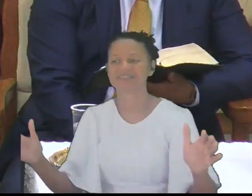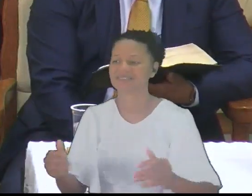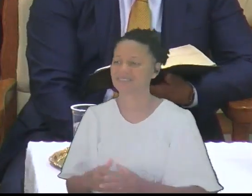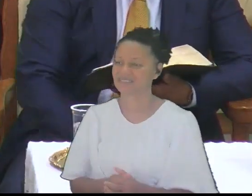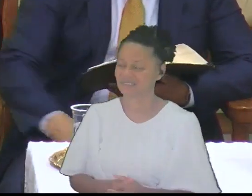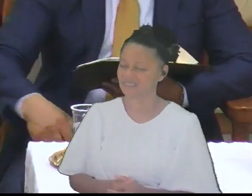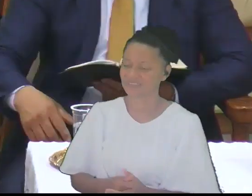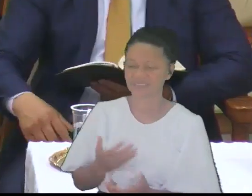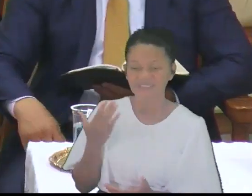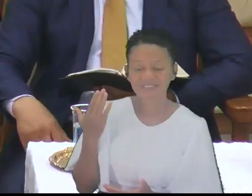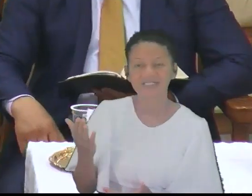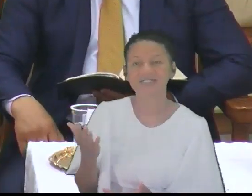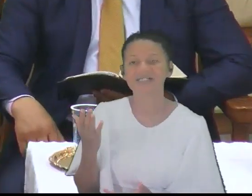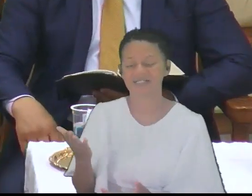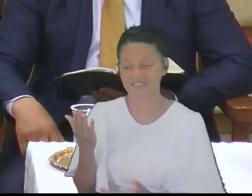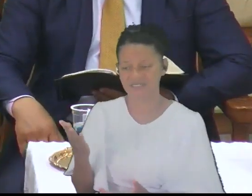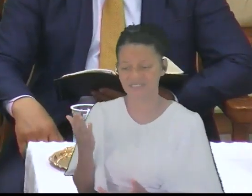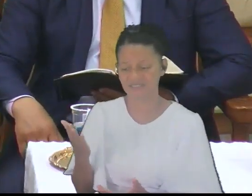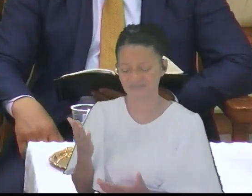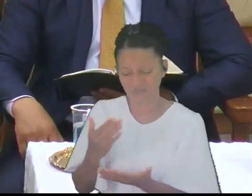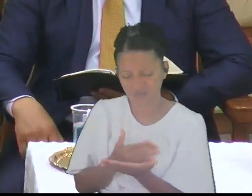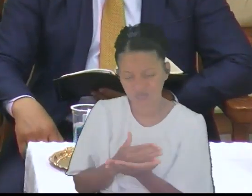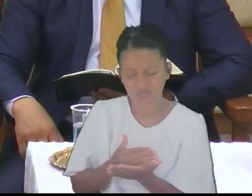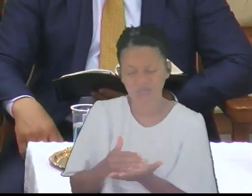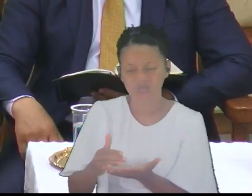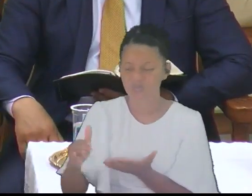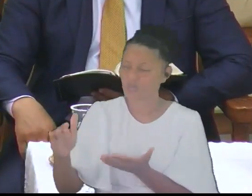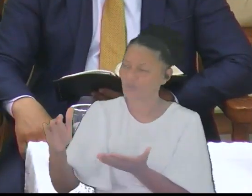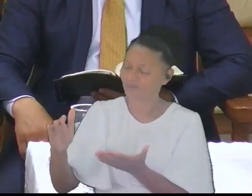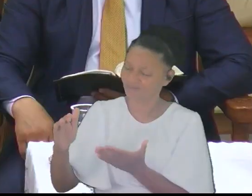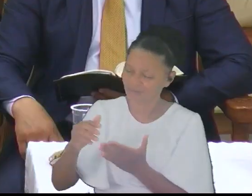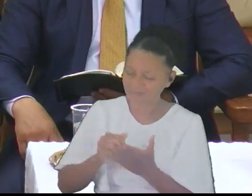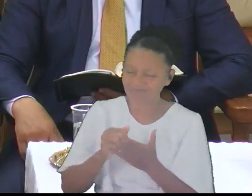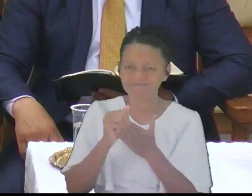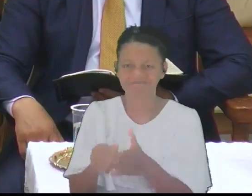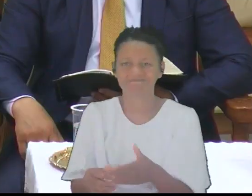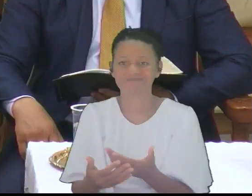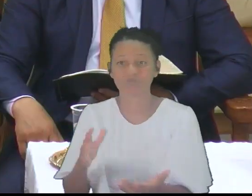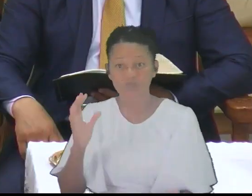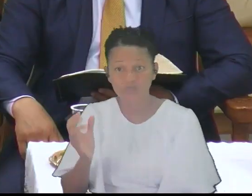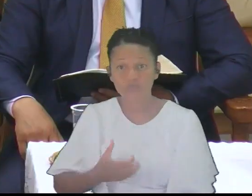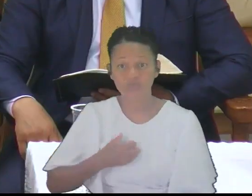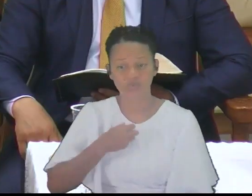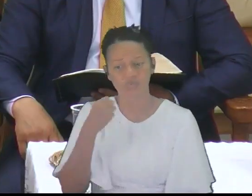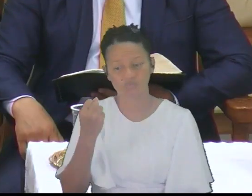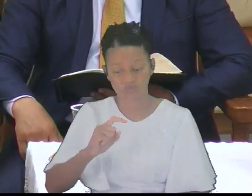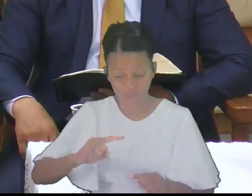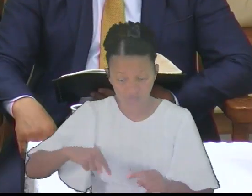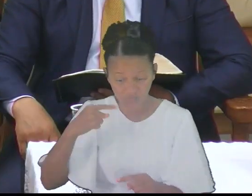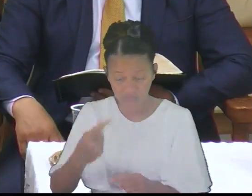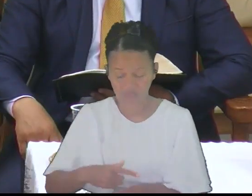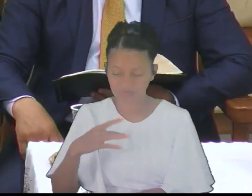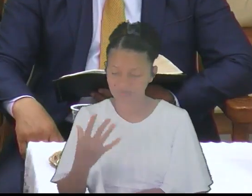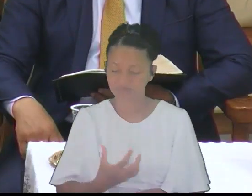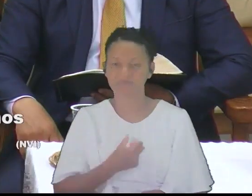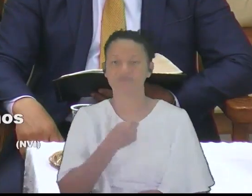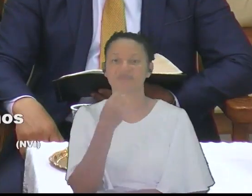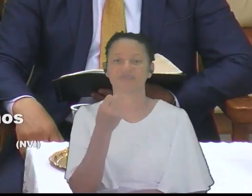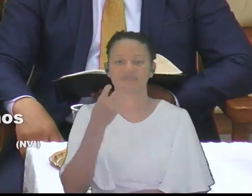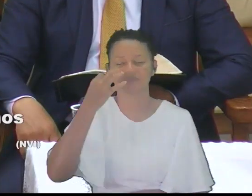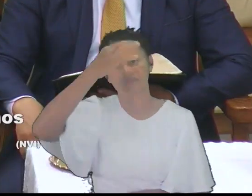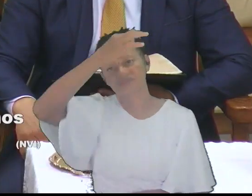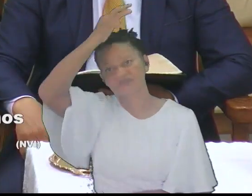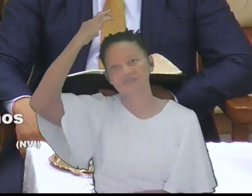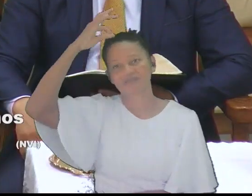Ele quem nos introduziu na presença de Deus, foi Ele que nos salvou. Agora, depois de salvo, aí o Espírito